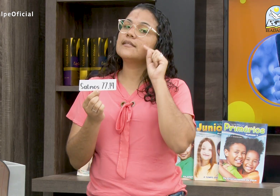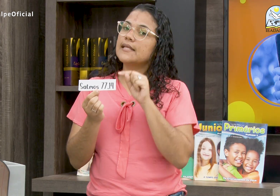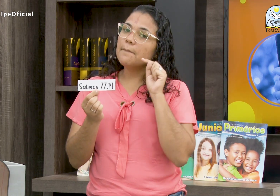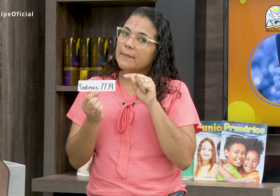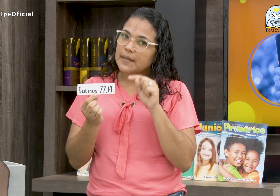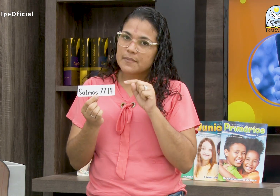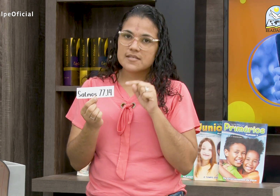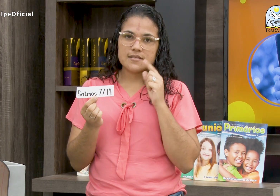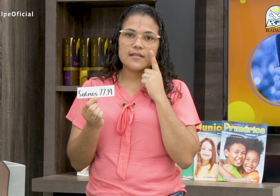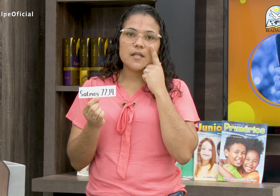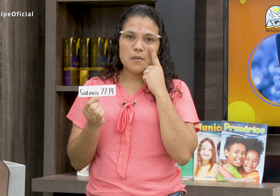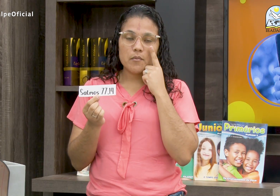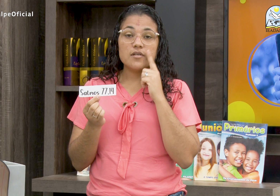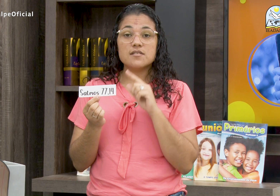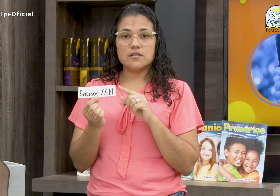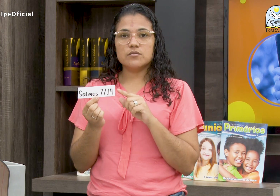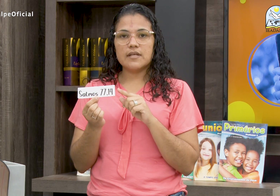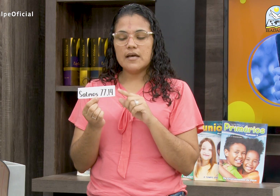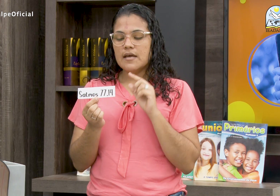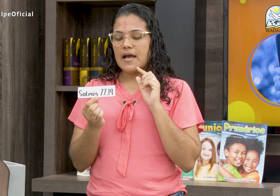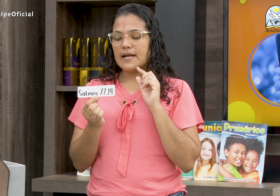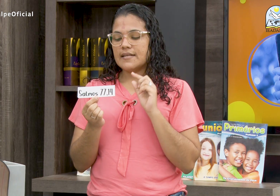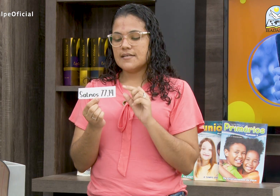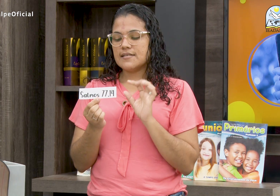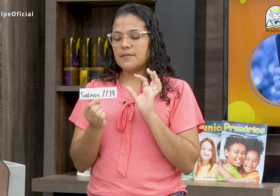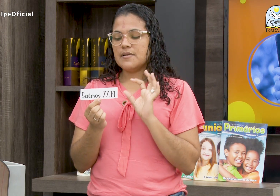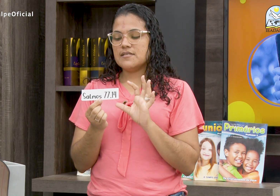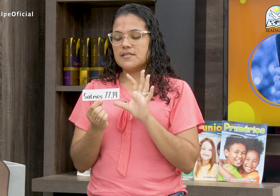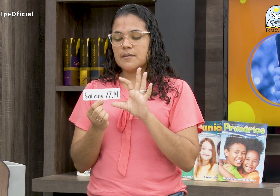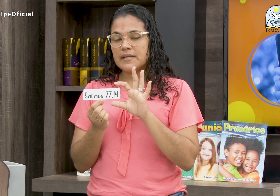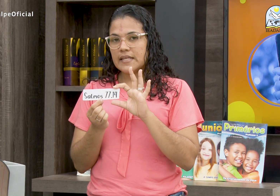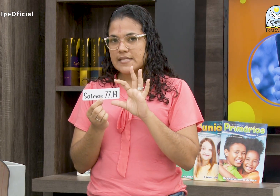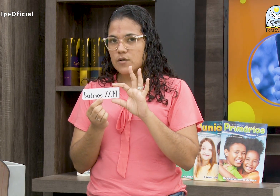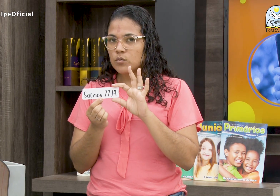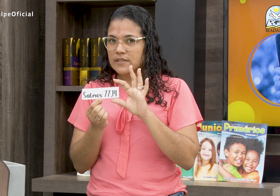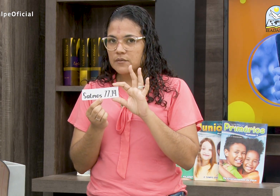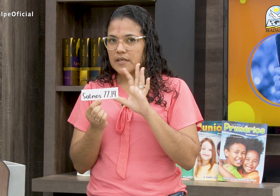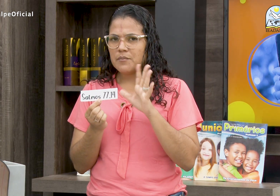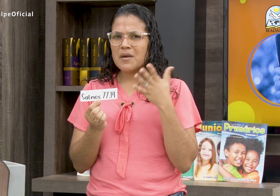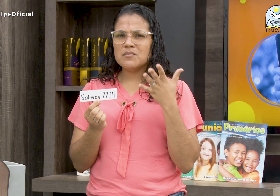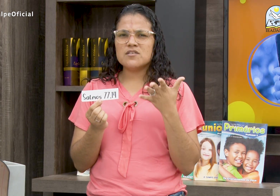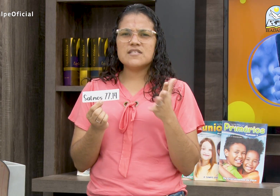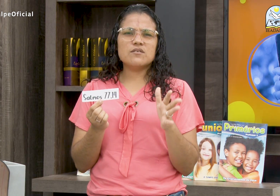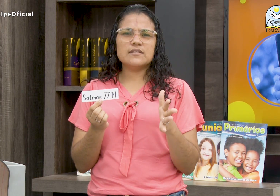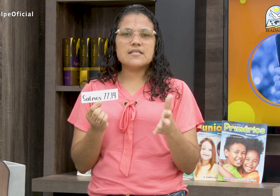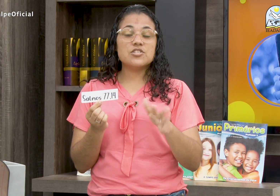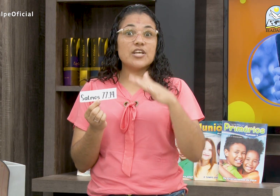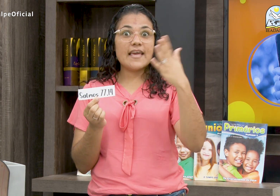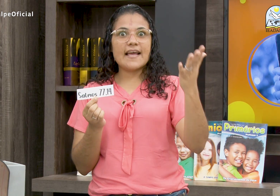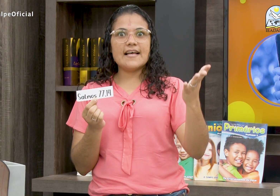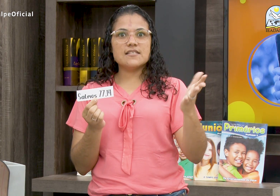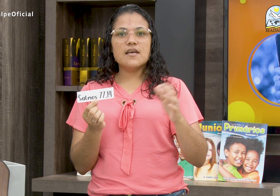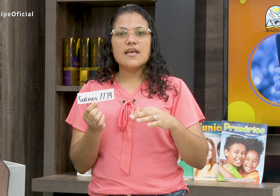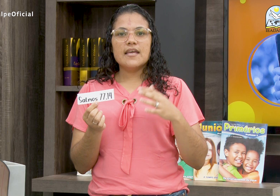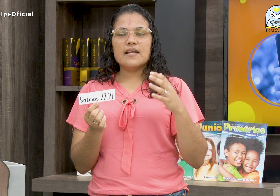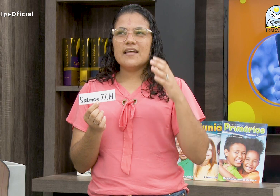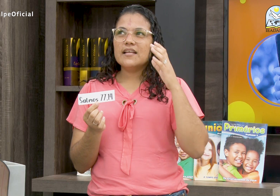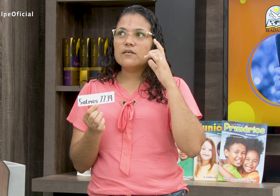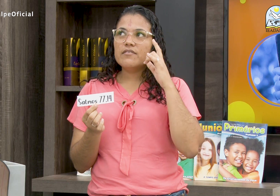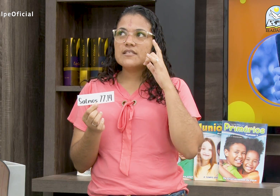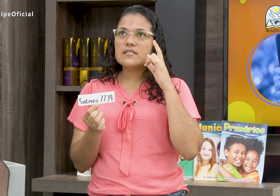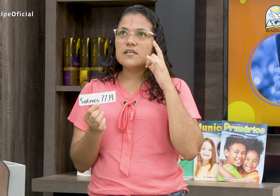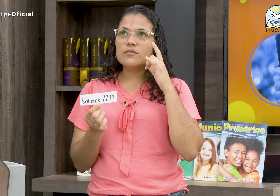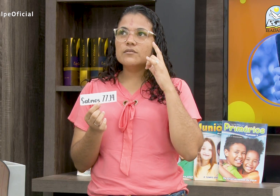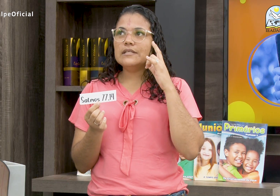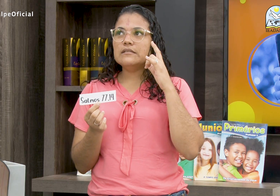parte também precisa estar no memorizando, tá? A criança, ela precisa também ter esse contato aqui, porque muitas vezes acontece de chegar em casa e ele querer